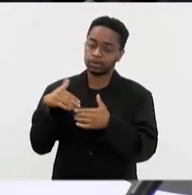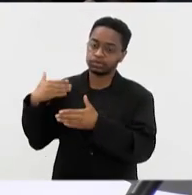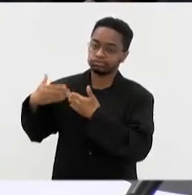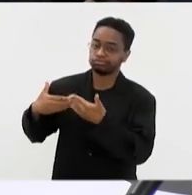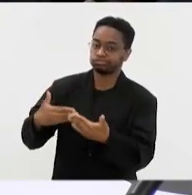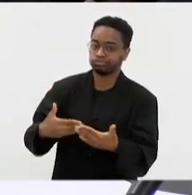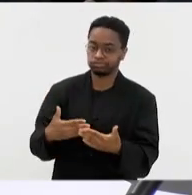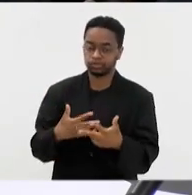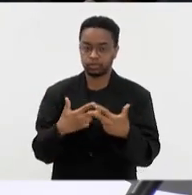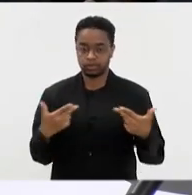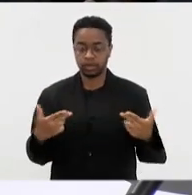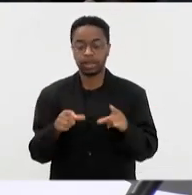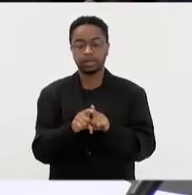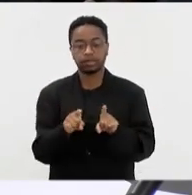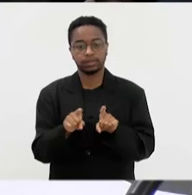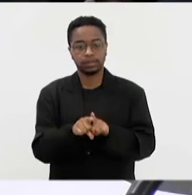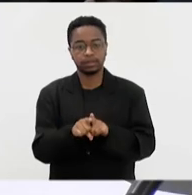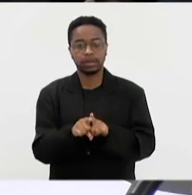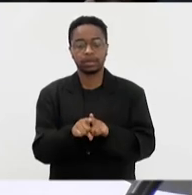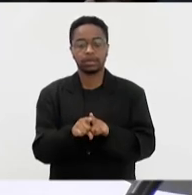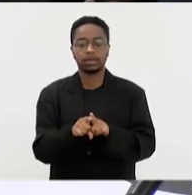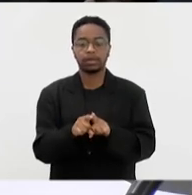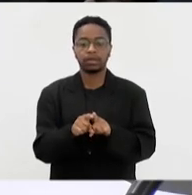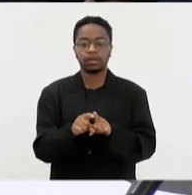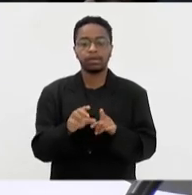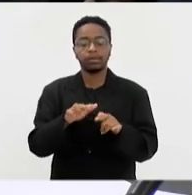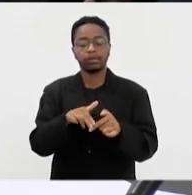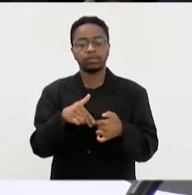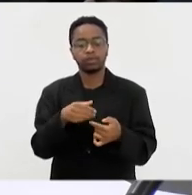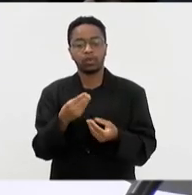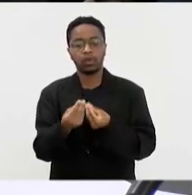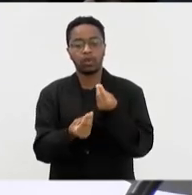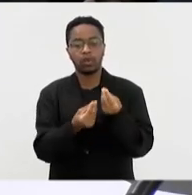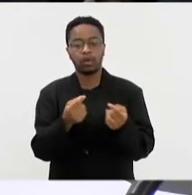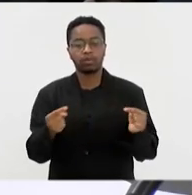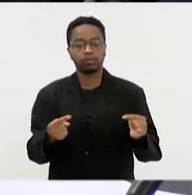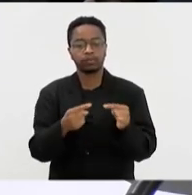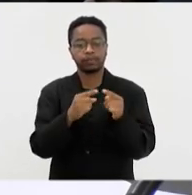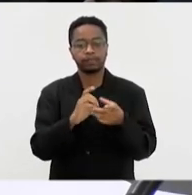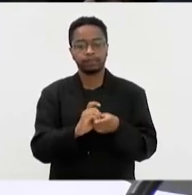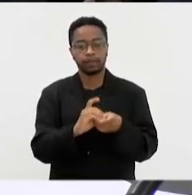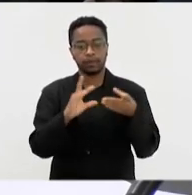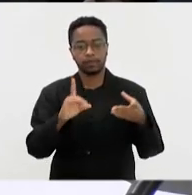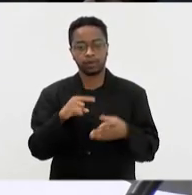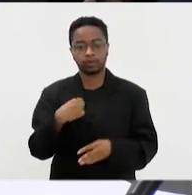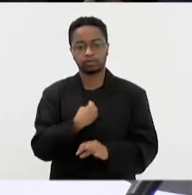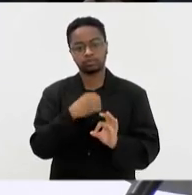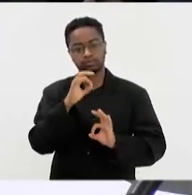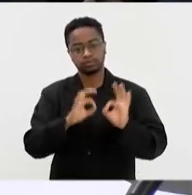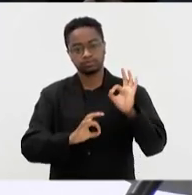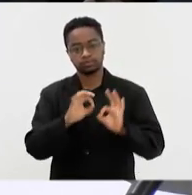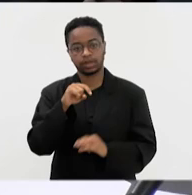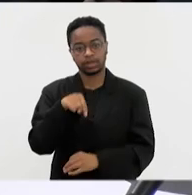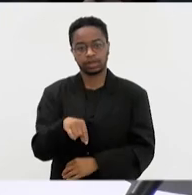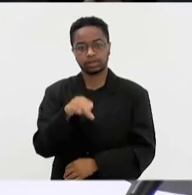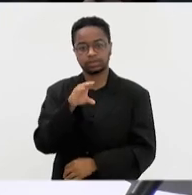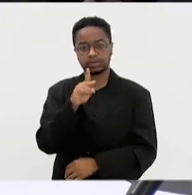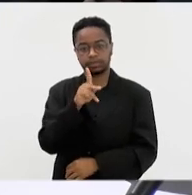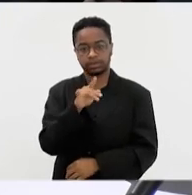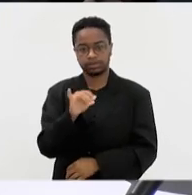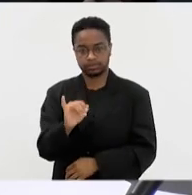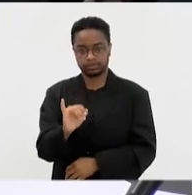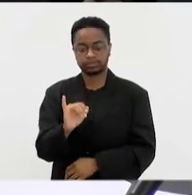E também pela forma democrática como foi conduzida a CPI,